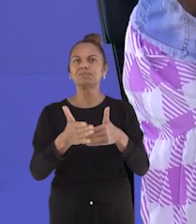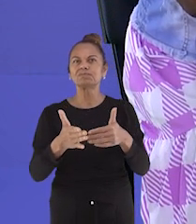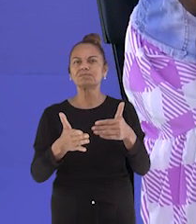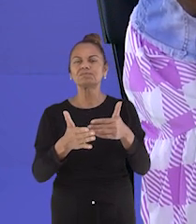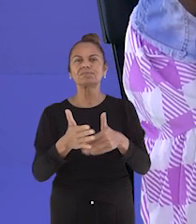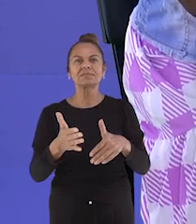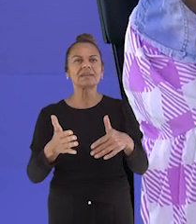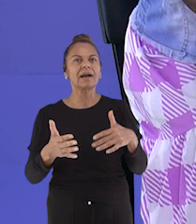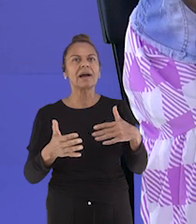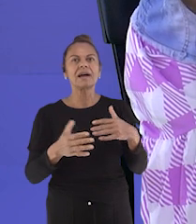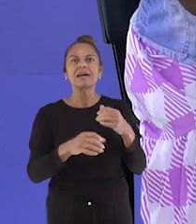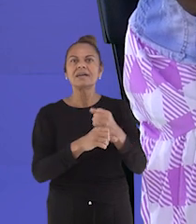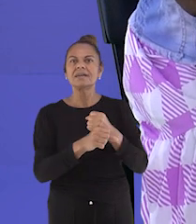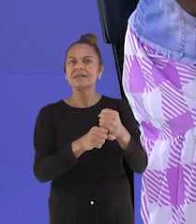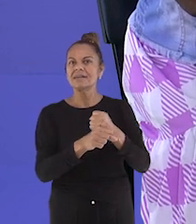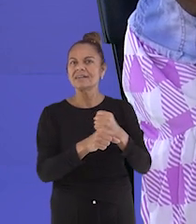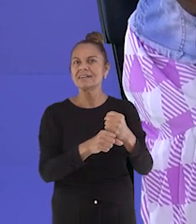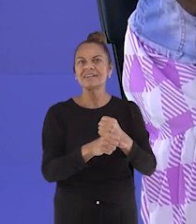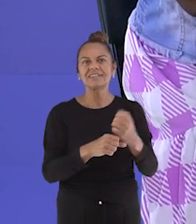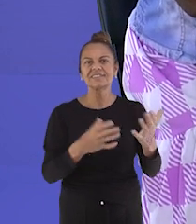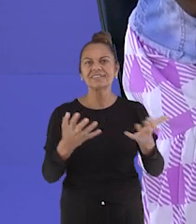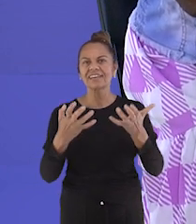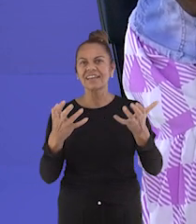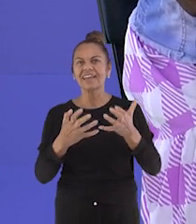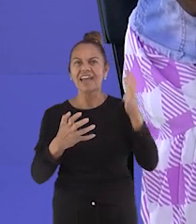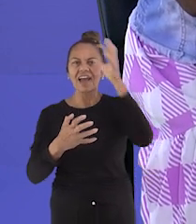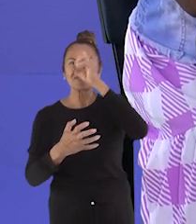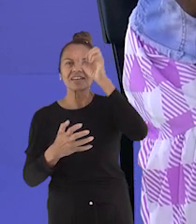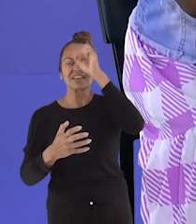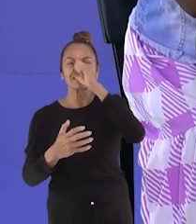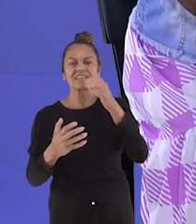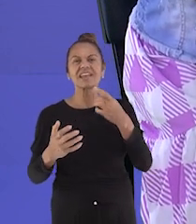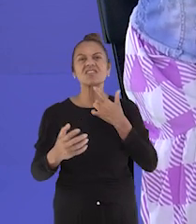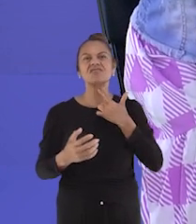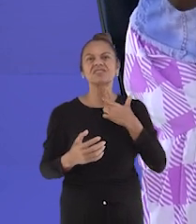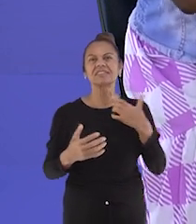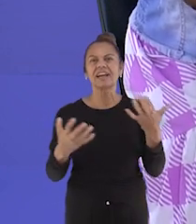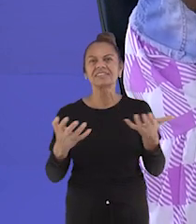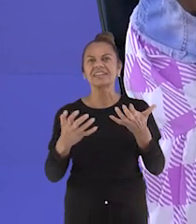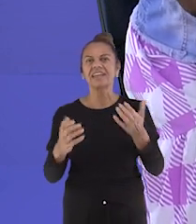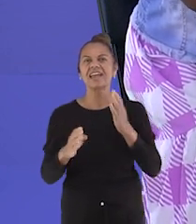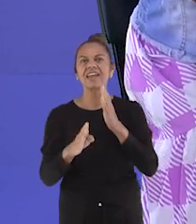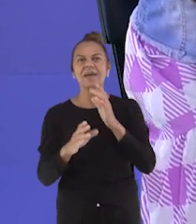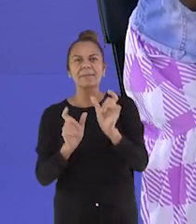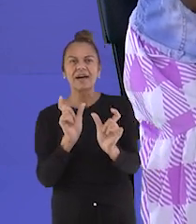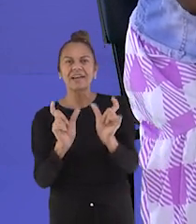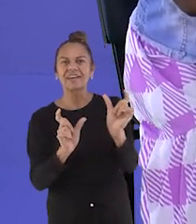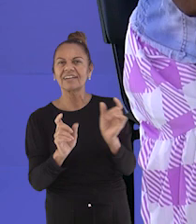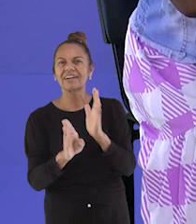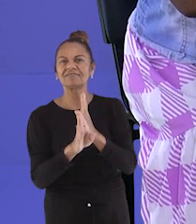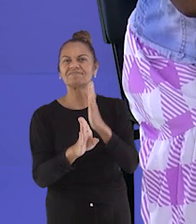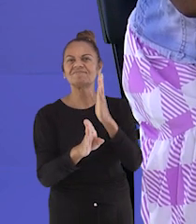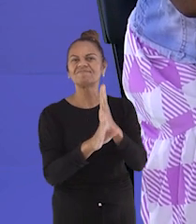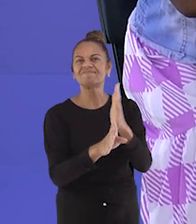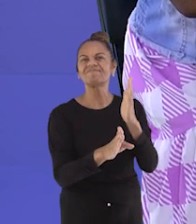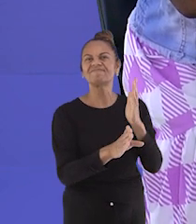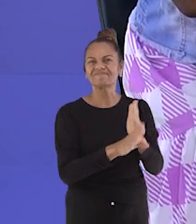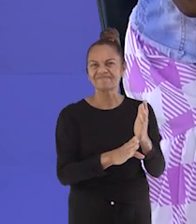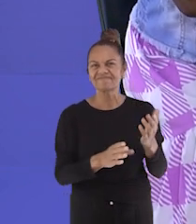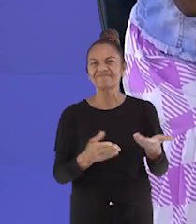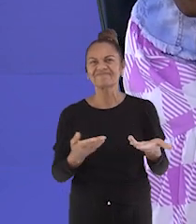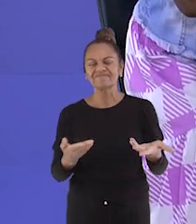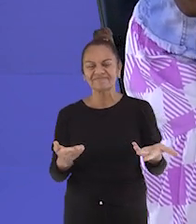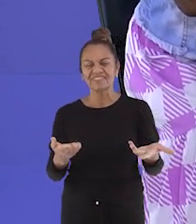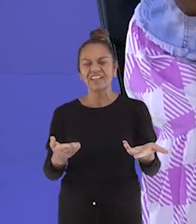que ficou martelando por um bom tempo. Eles tinham aquela vontade de descobrir, a descoberta das palavras.